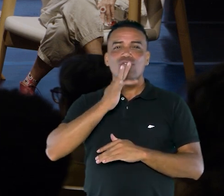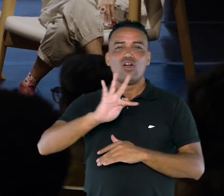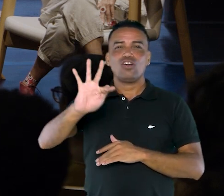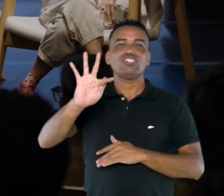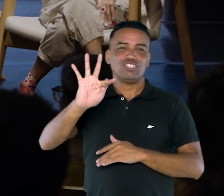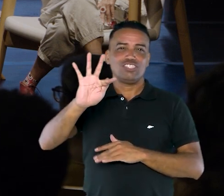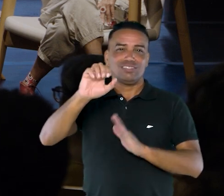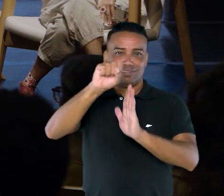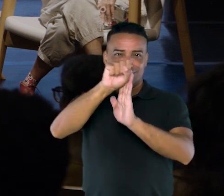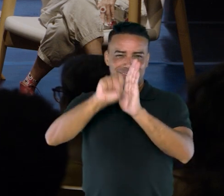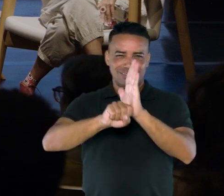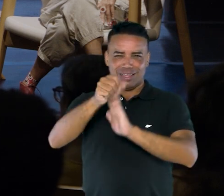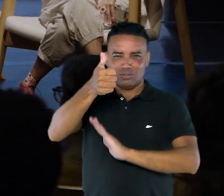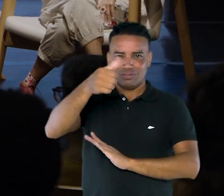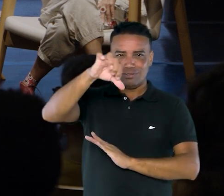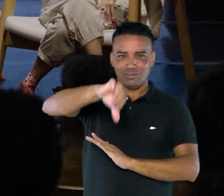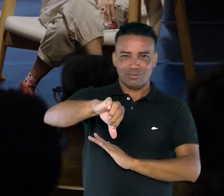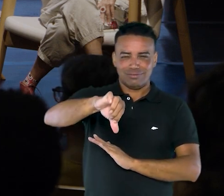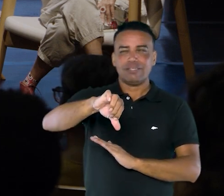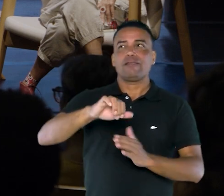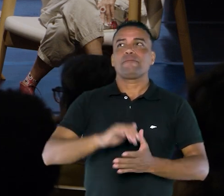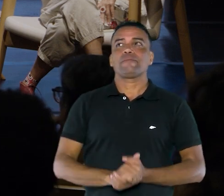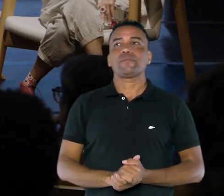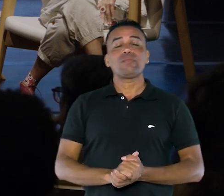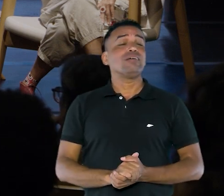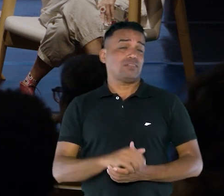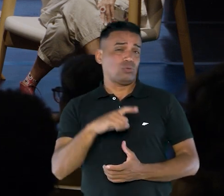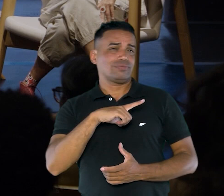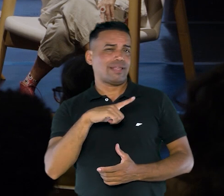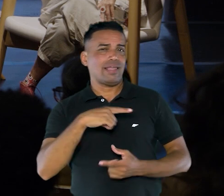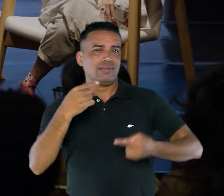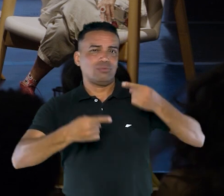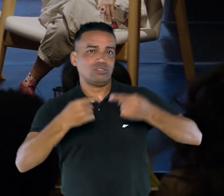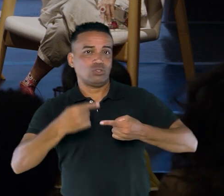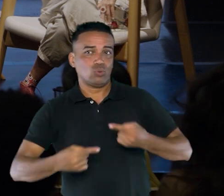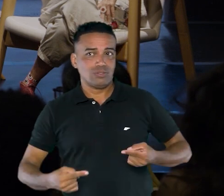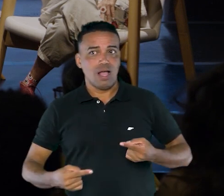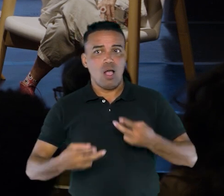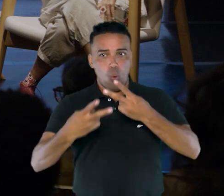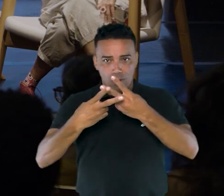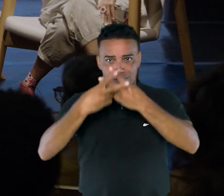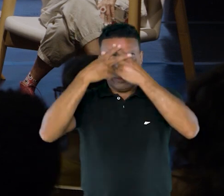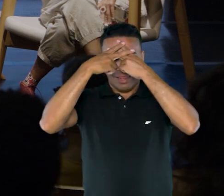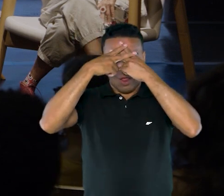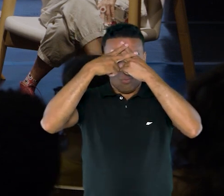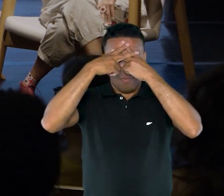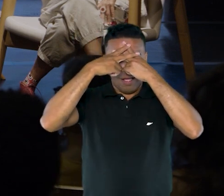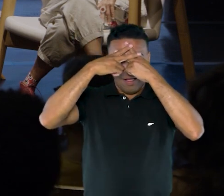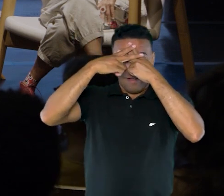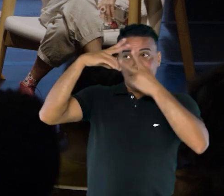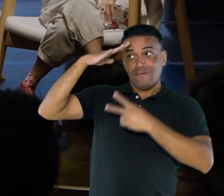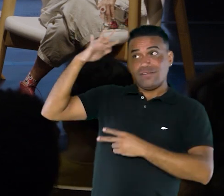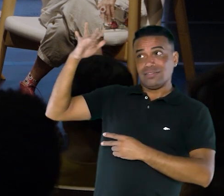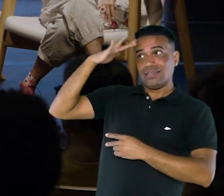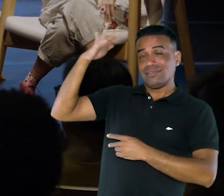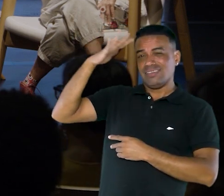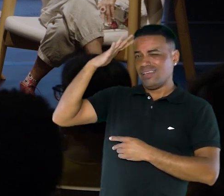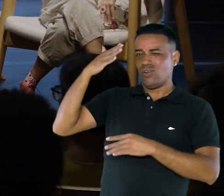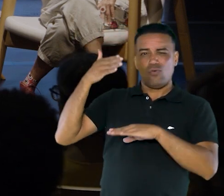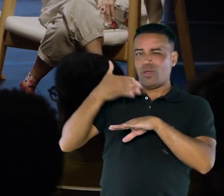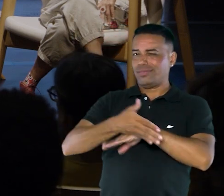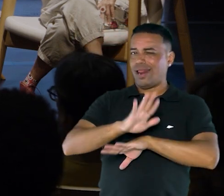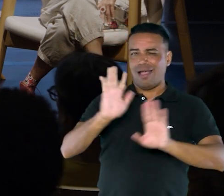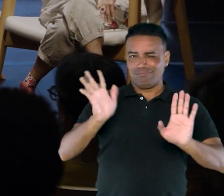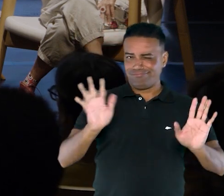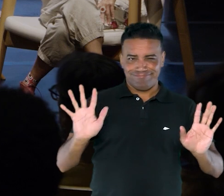19, e que ele tem toda uma discussão sobre trauma e fantasia, né? Que eu não vou